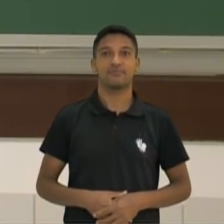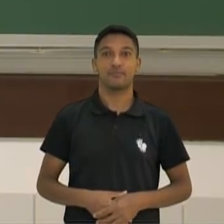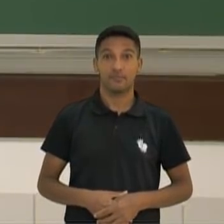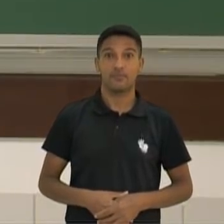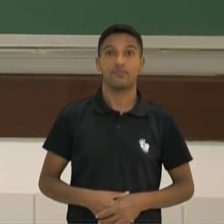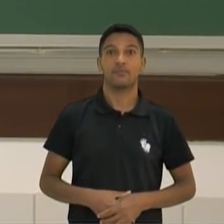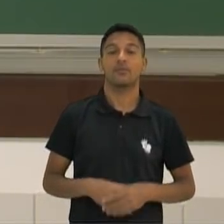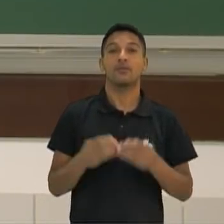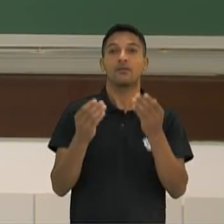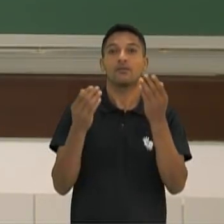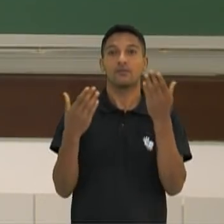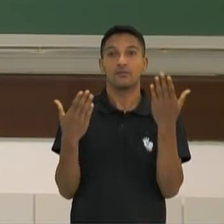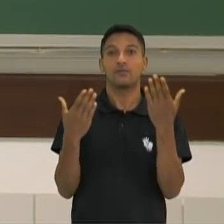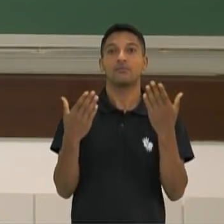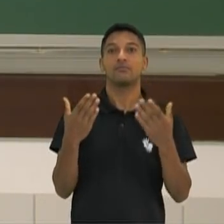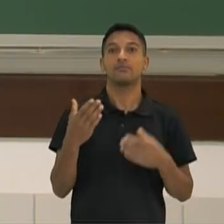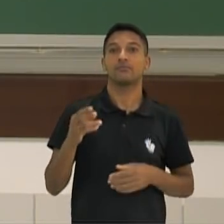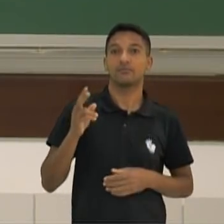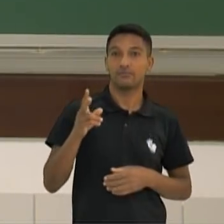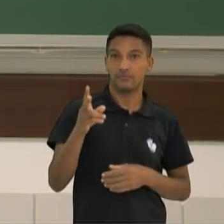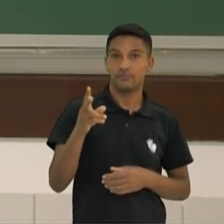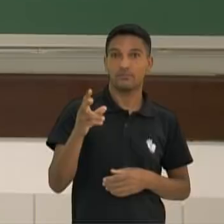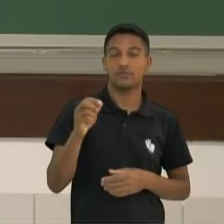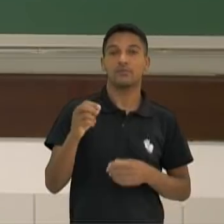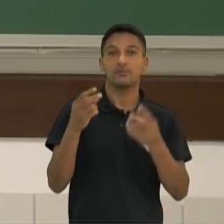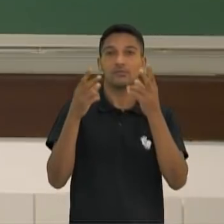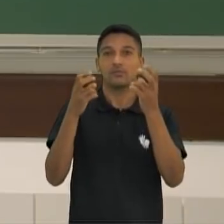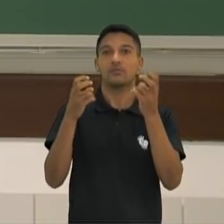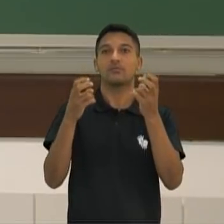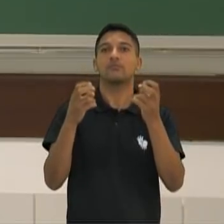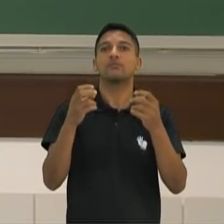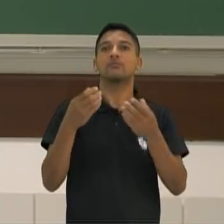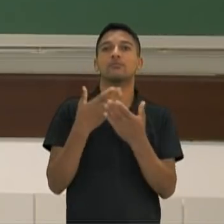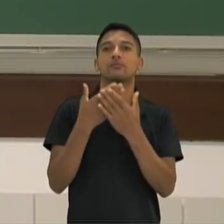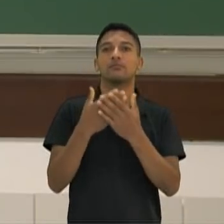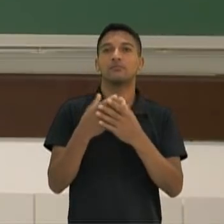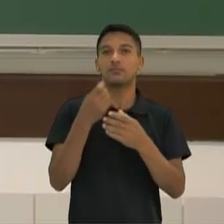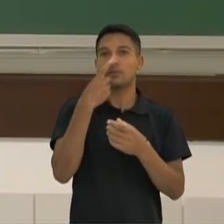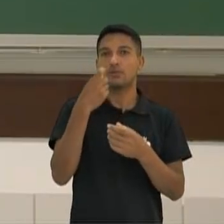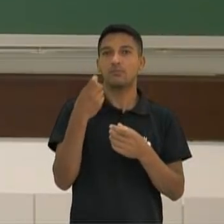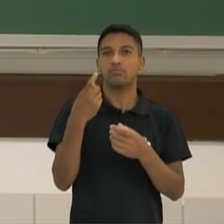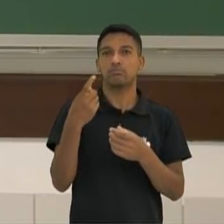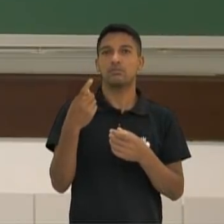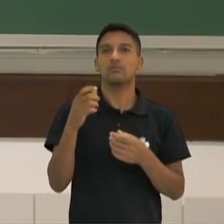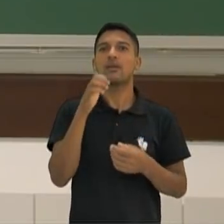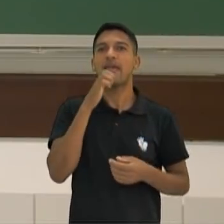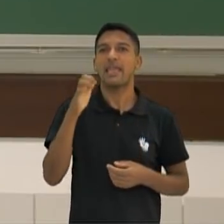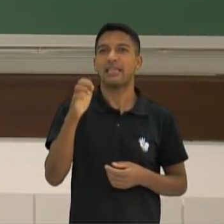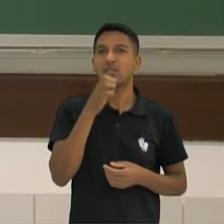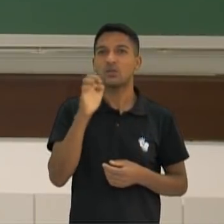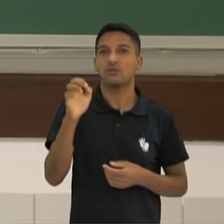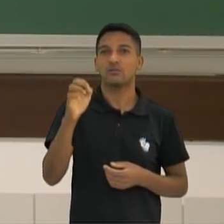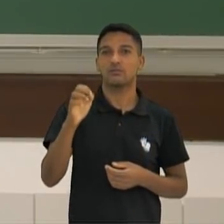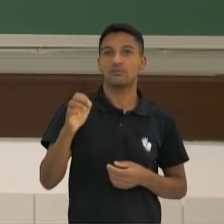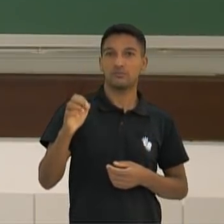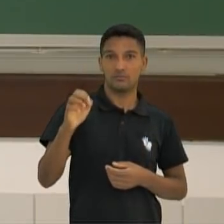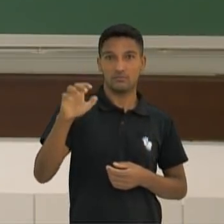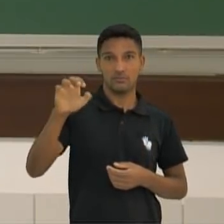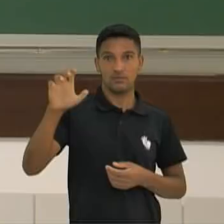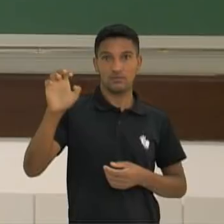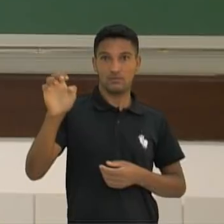Então, na continuação, vimos a perspectiva do lixo. Logicamente, o lixo eletrônico vem crescendo cada vez mais. E dentro